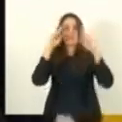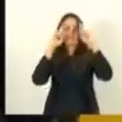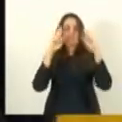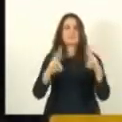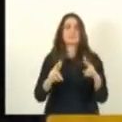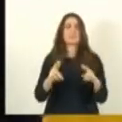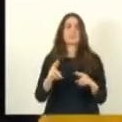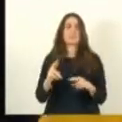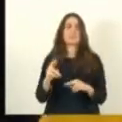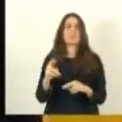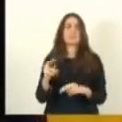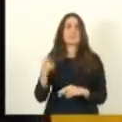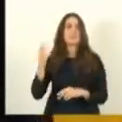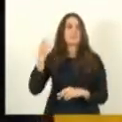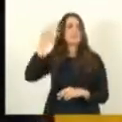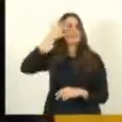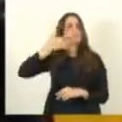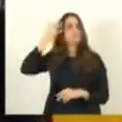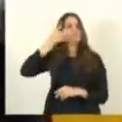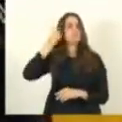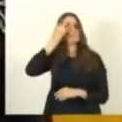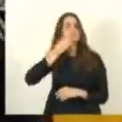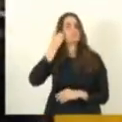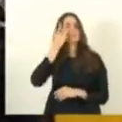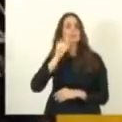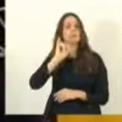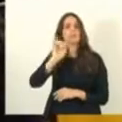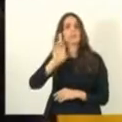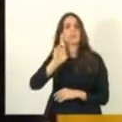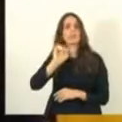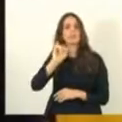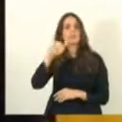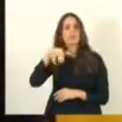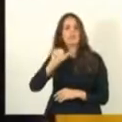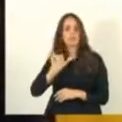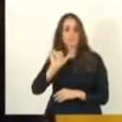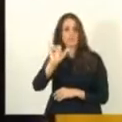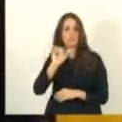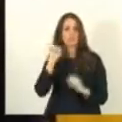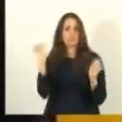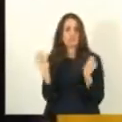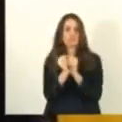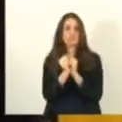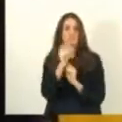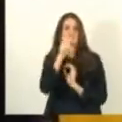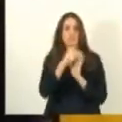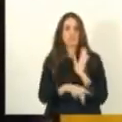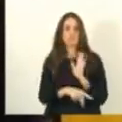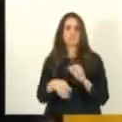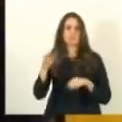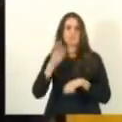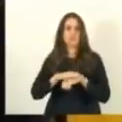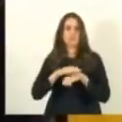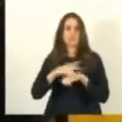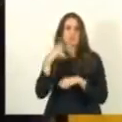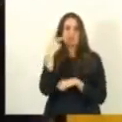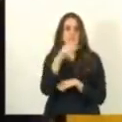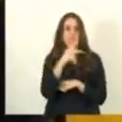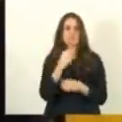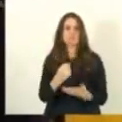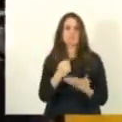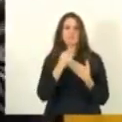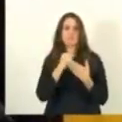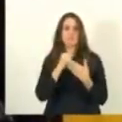fala coerente da deputada Irine. Estamos juntos nesse projeto E a sua fala, inclusive, nos dá